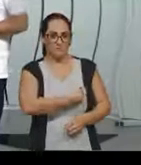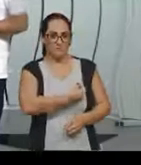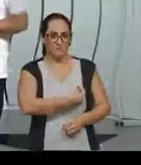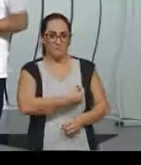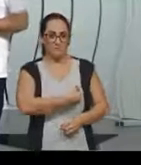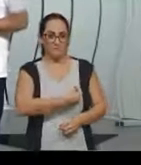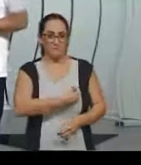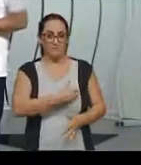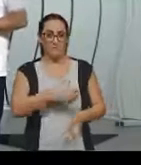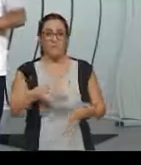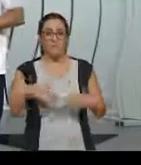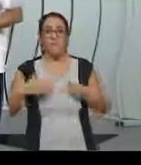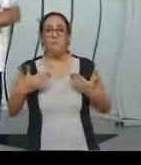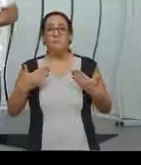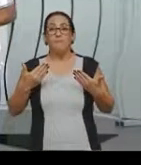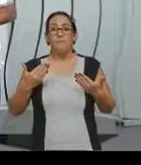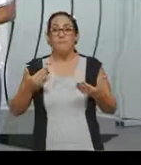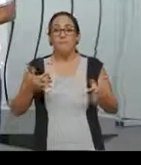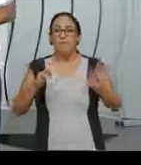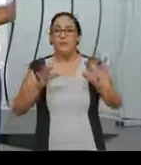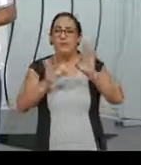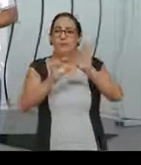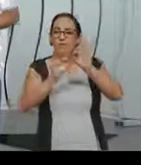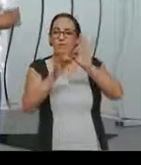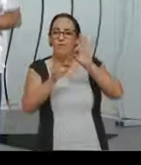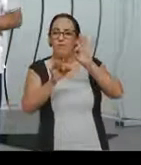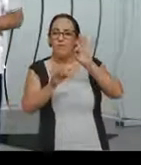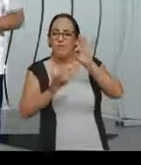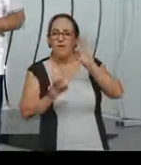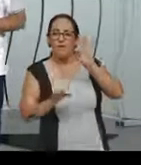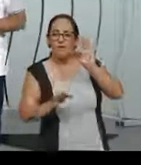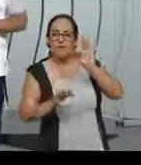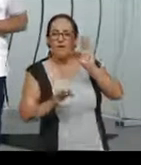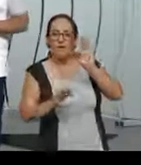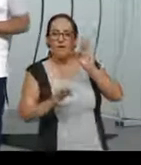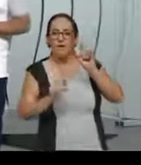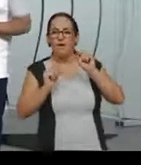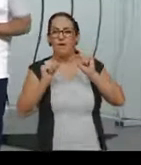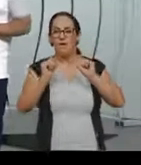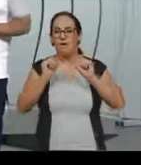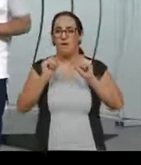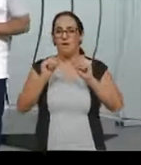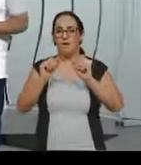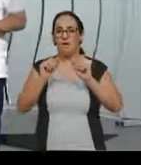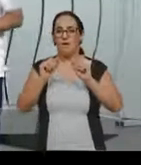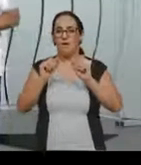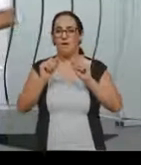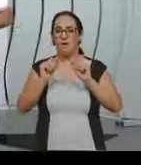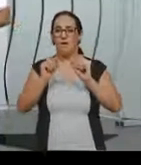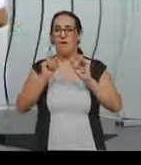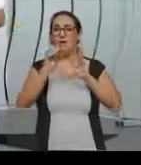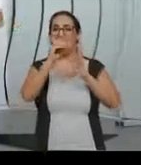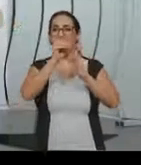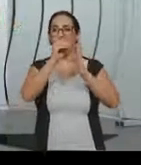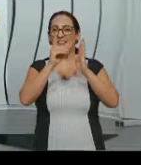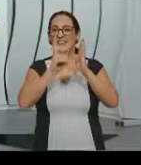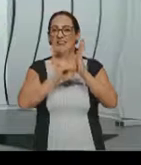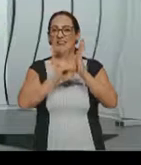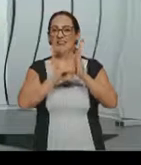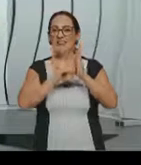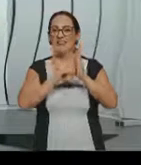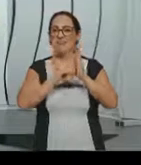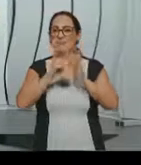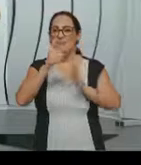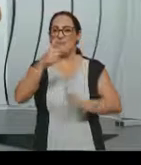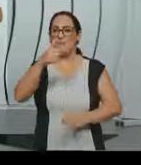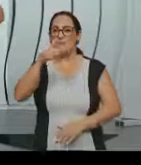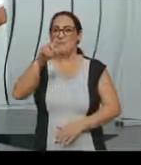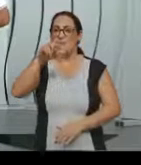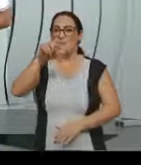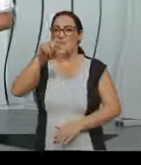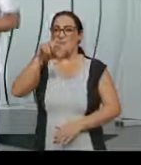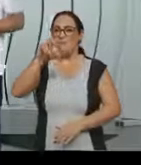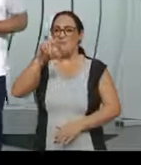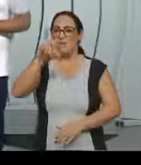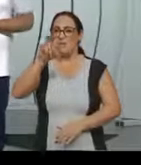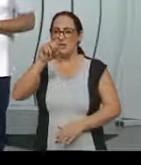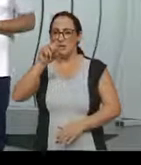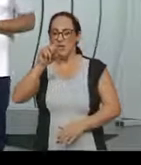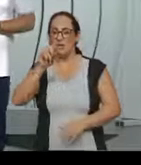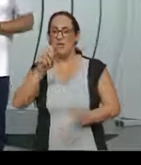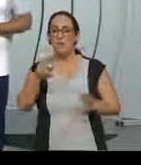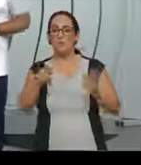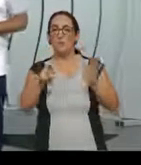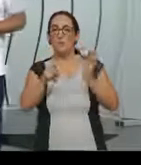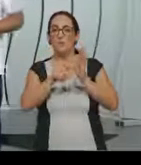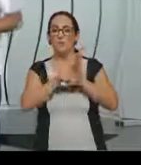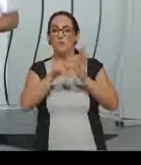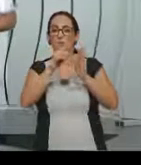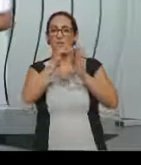Detalhe, no meio do século XX, na década de 1950, mais especificamente 1952, quando